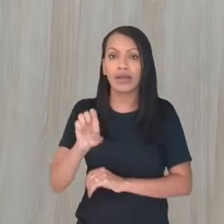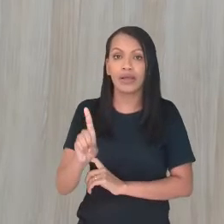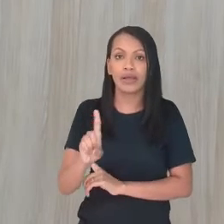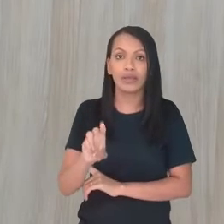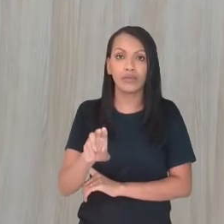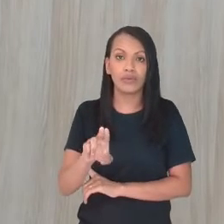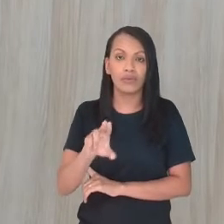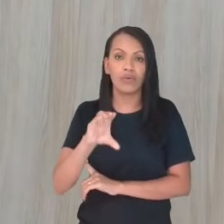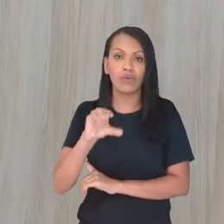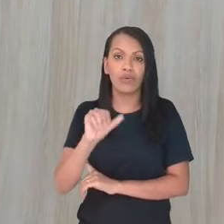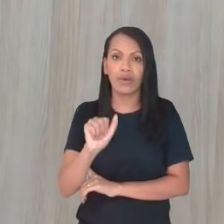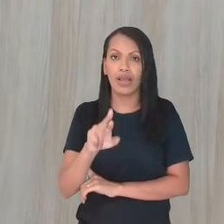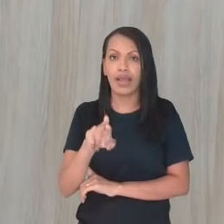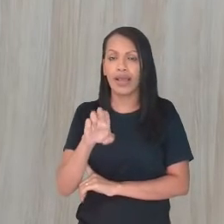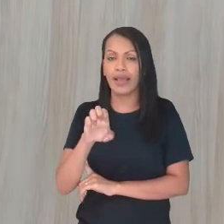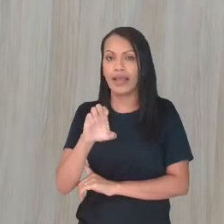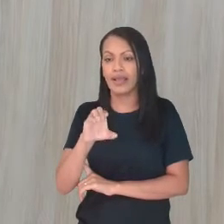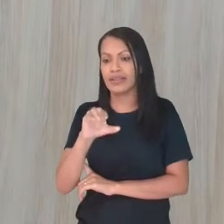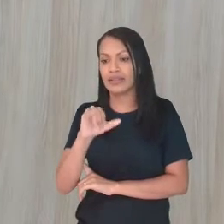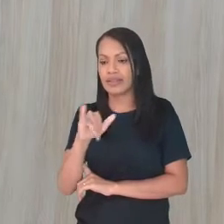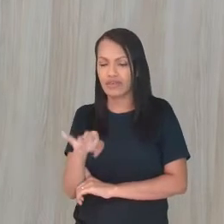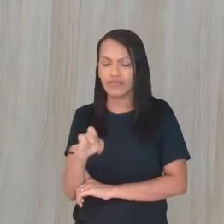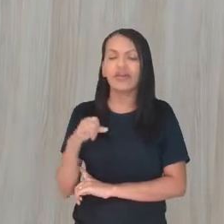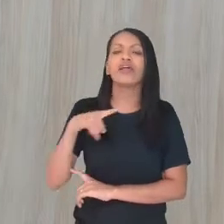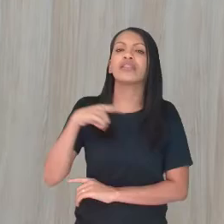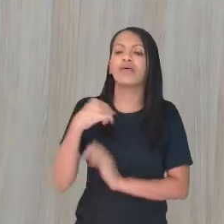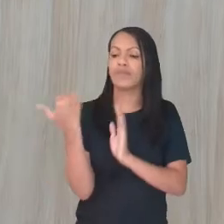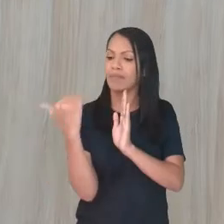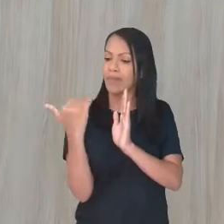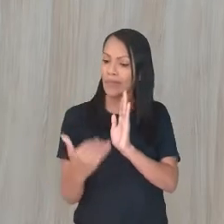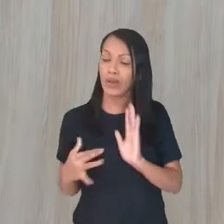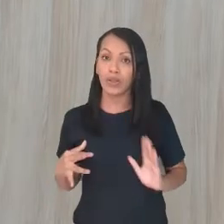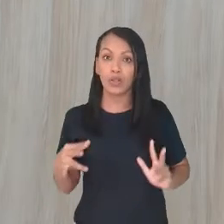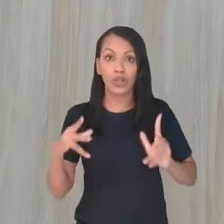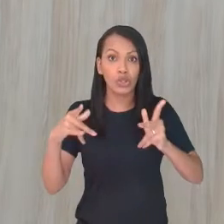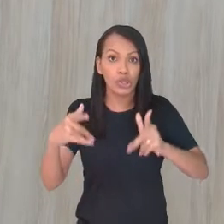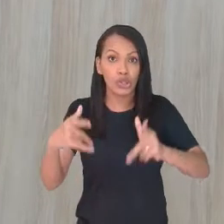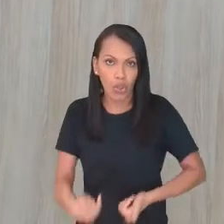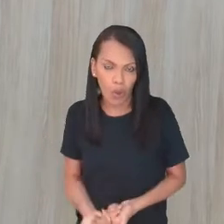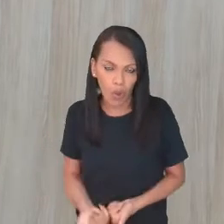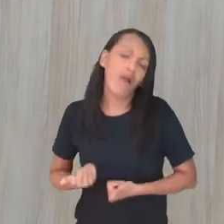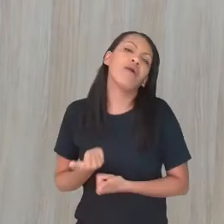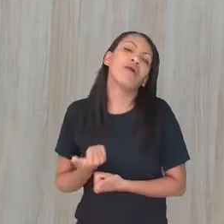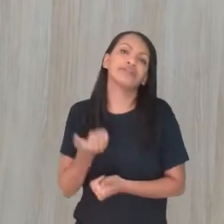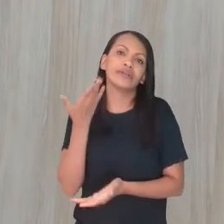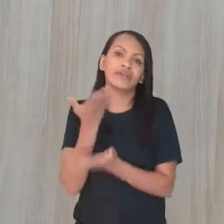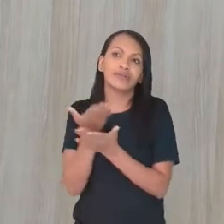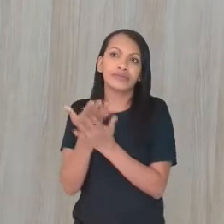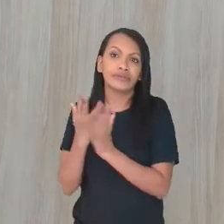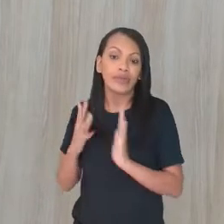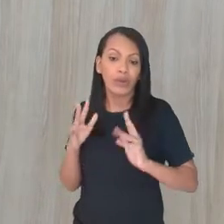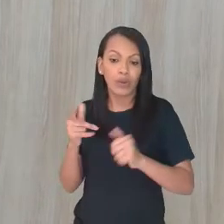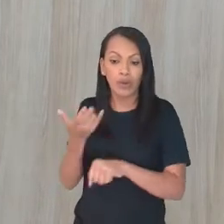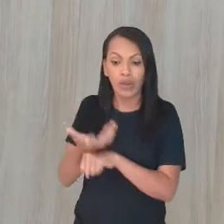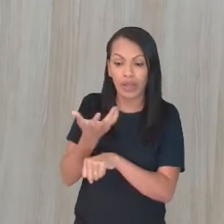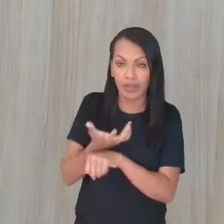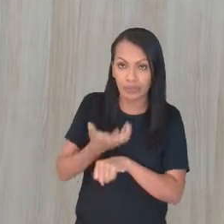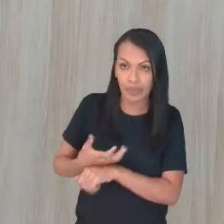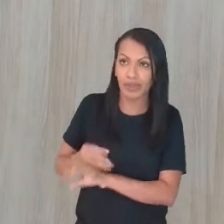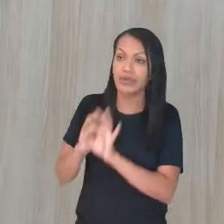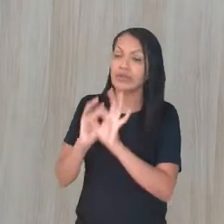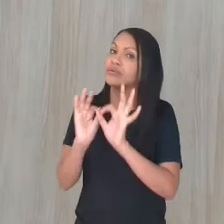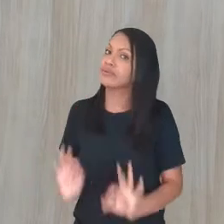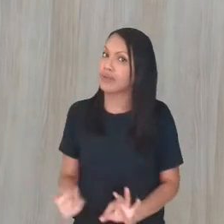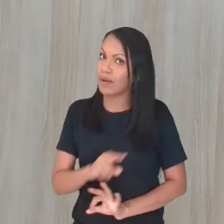vai aparecer uma playlist. Todas as séries estão lá, todas as aulas de todas as disciplinas.